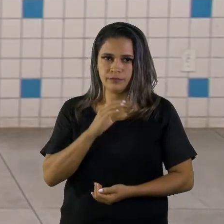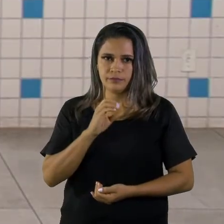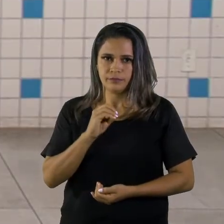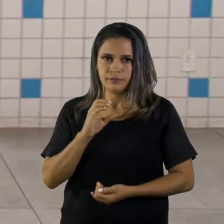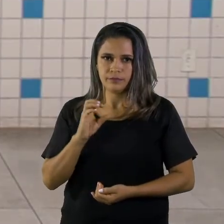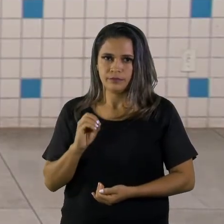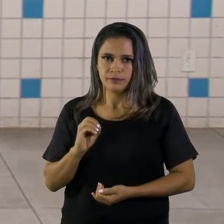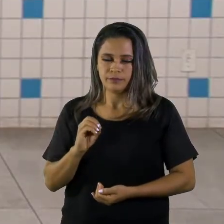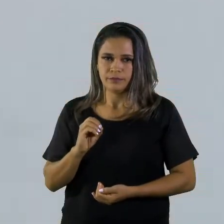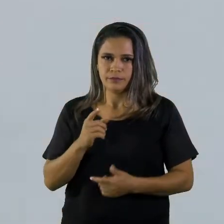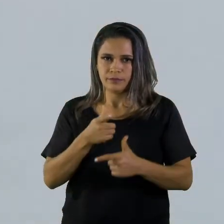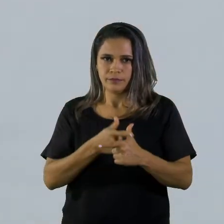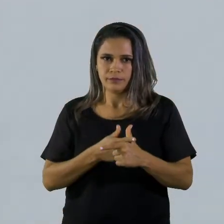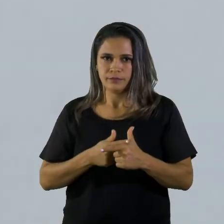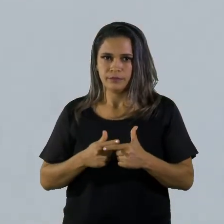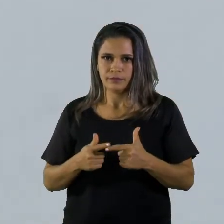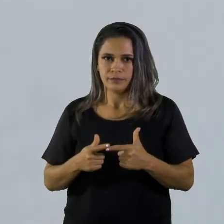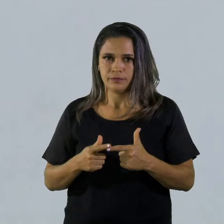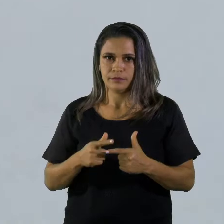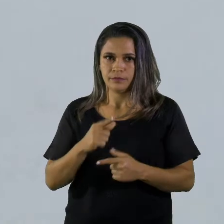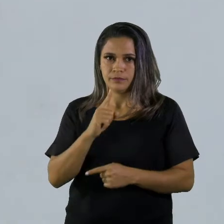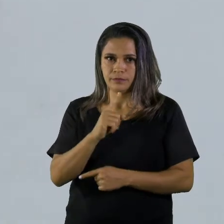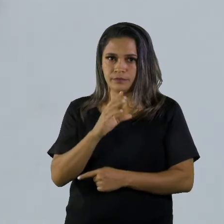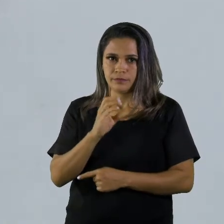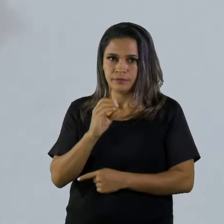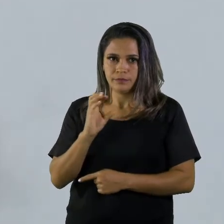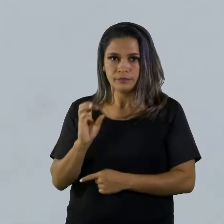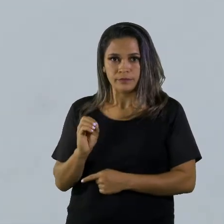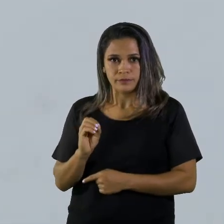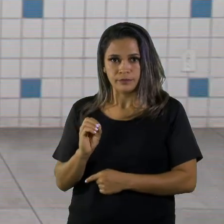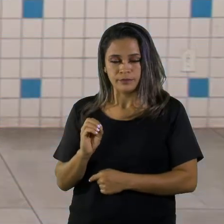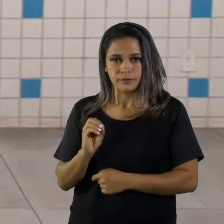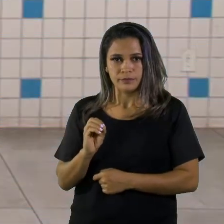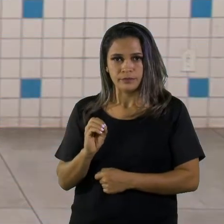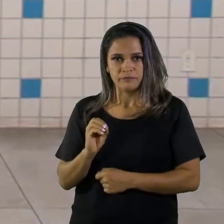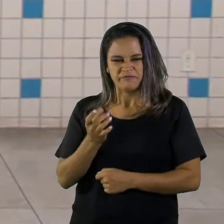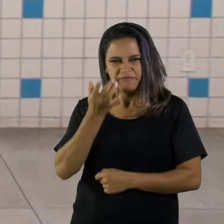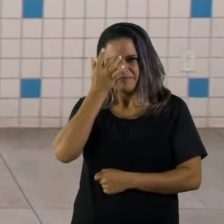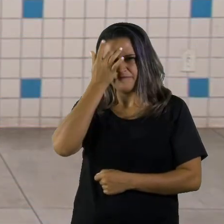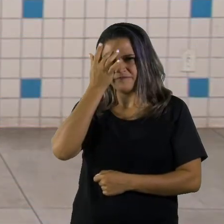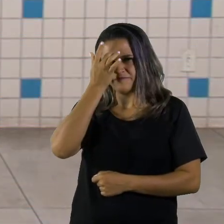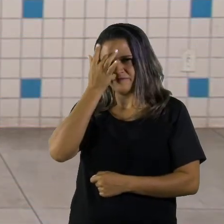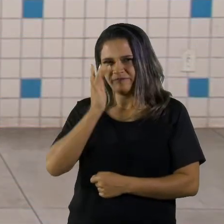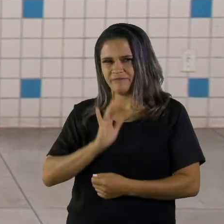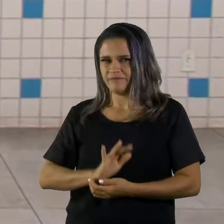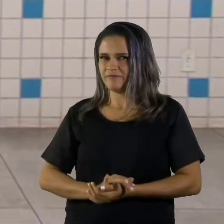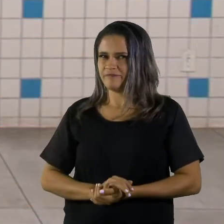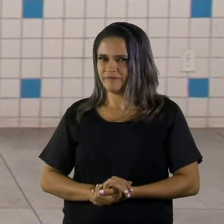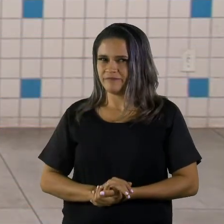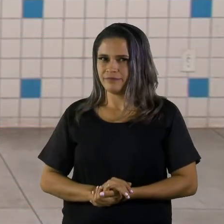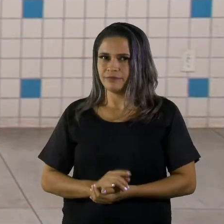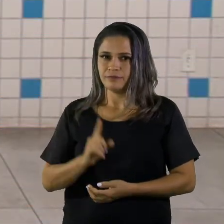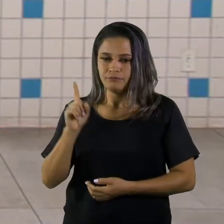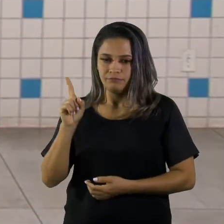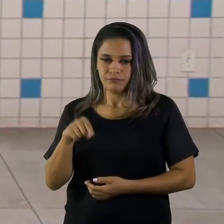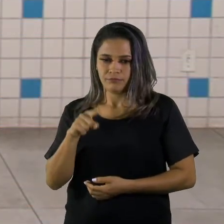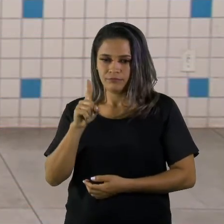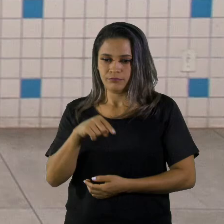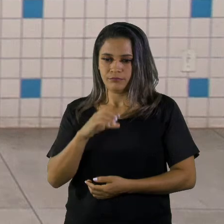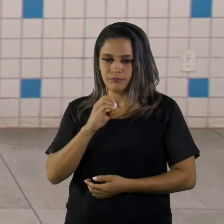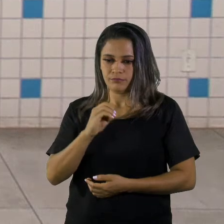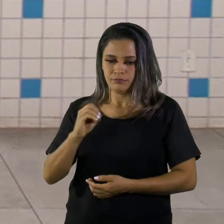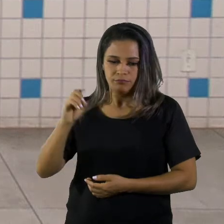700 dividido por 100. Esse é bem facinho, ó. Cortei os 2